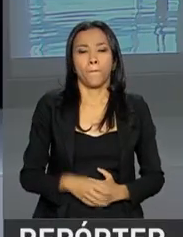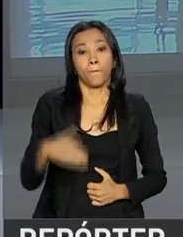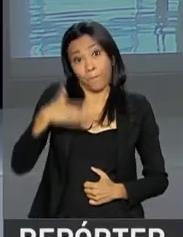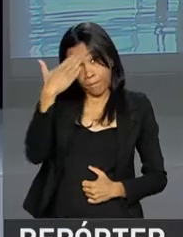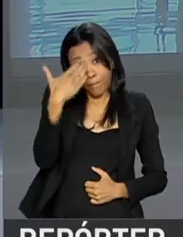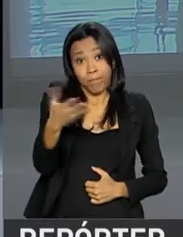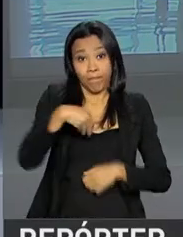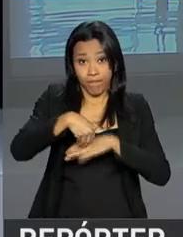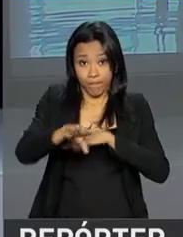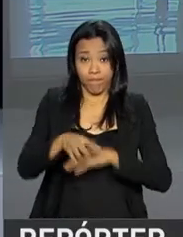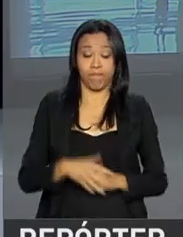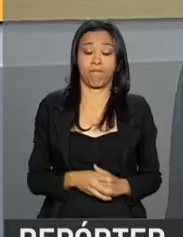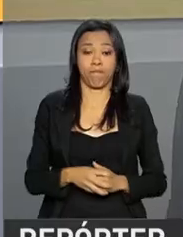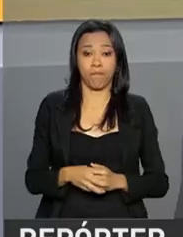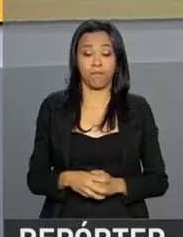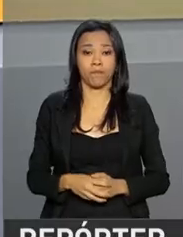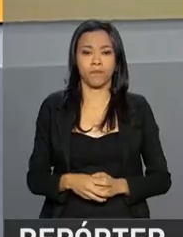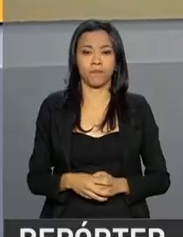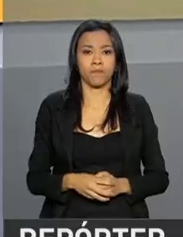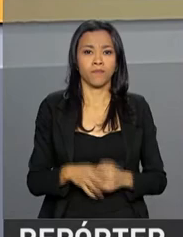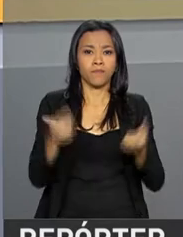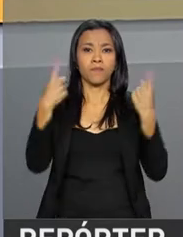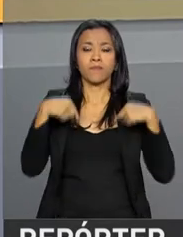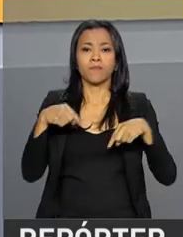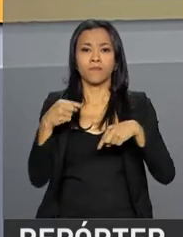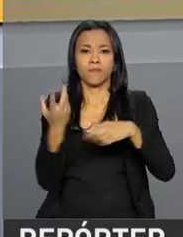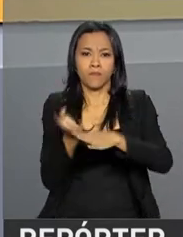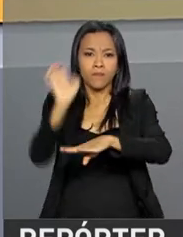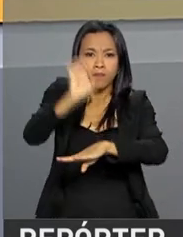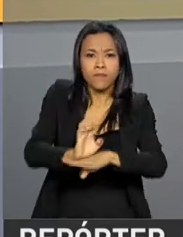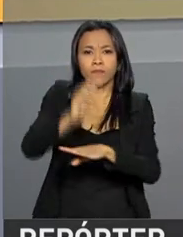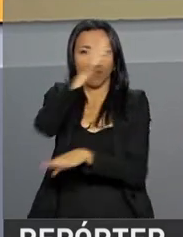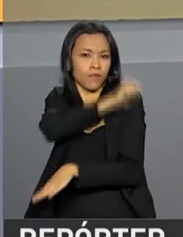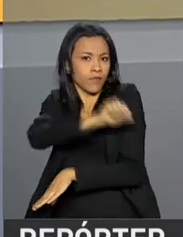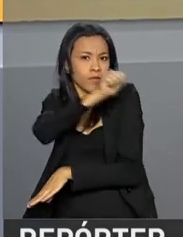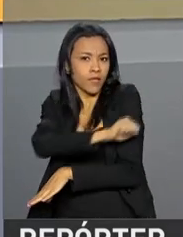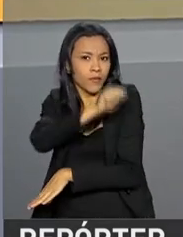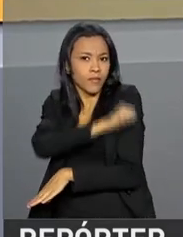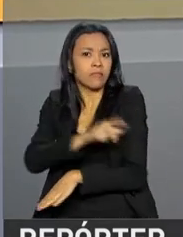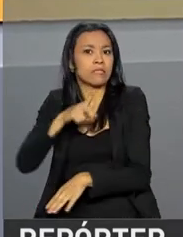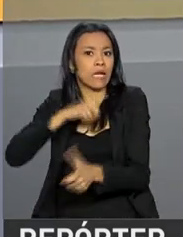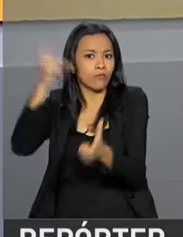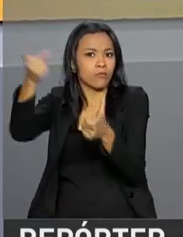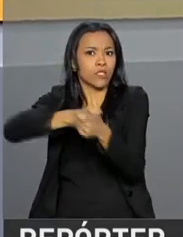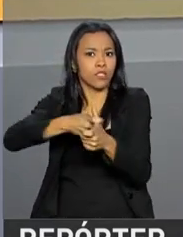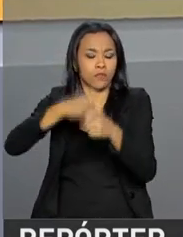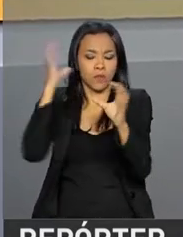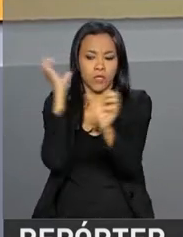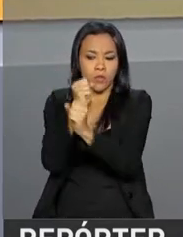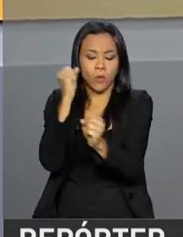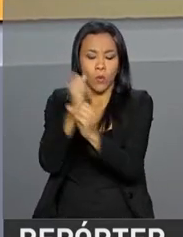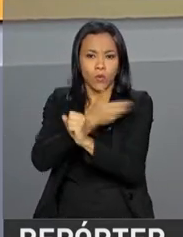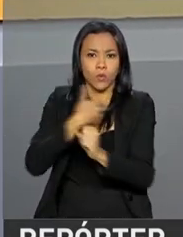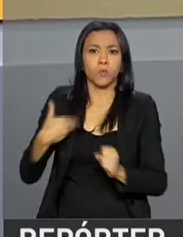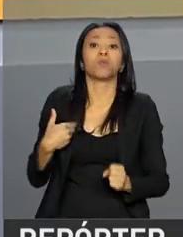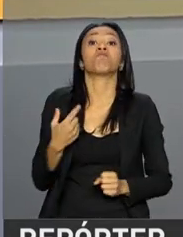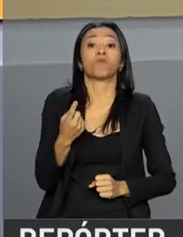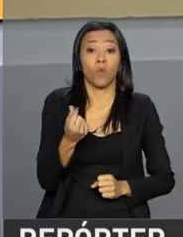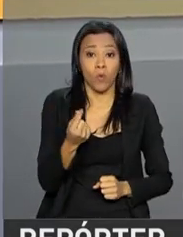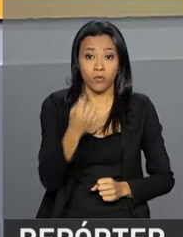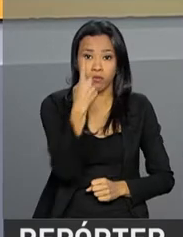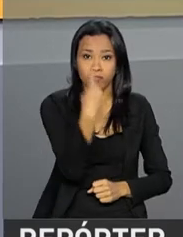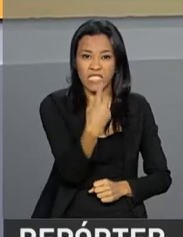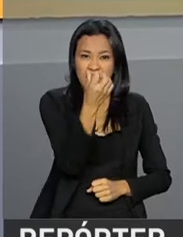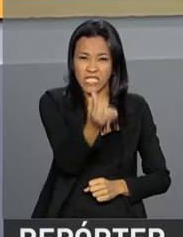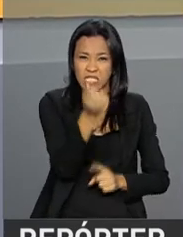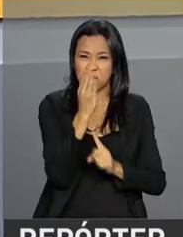pelas informações mara o estado do rio de janeiro está com déficit nas contas públicas que chega 16 bilhões